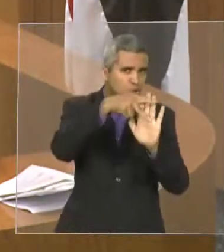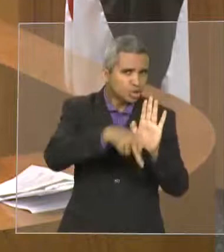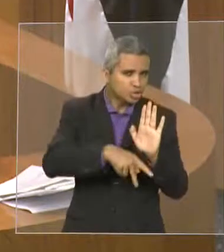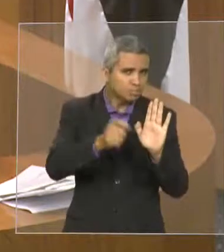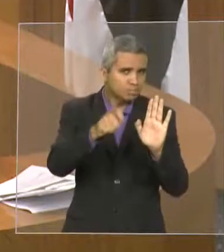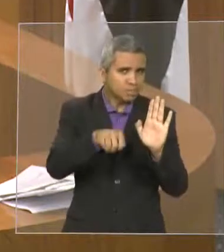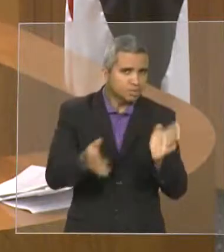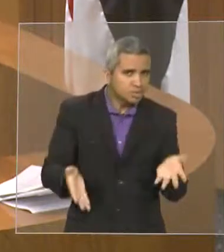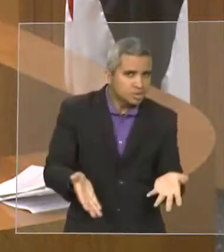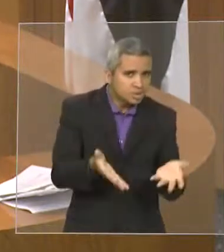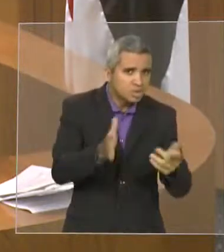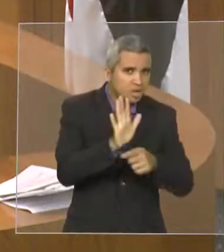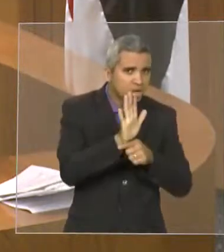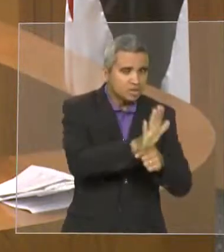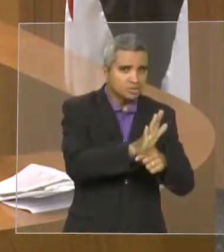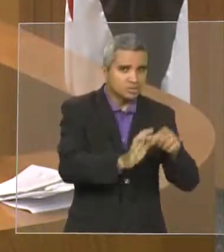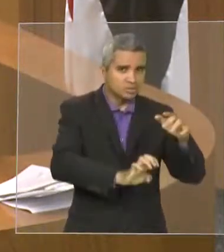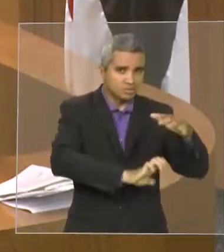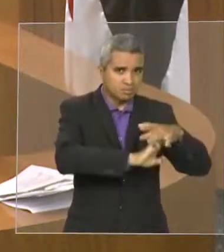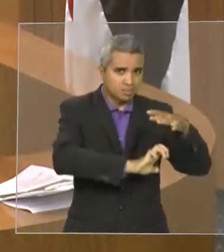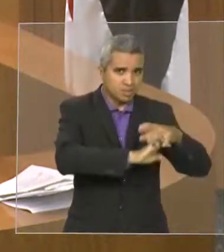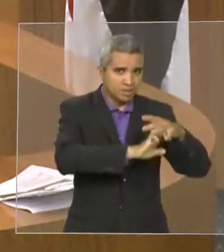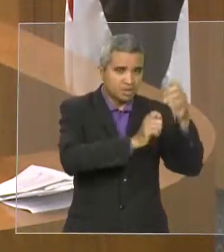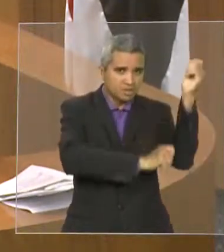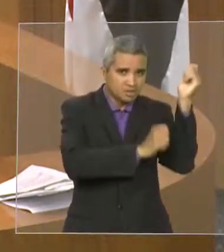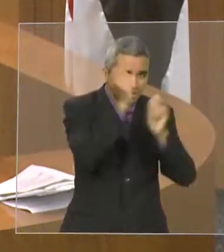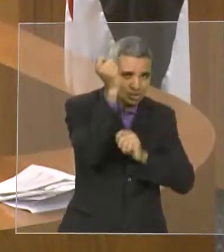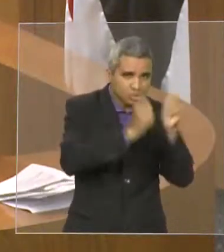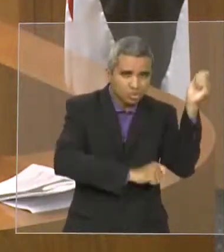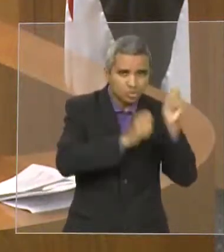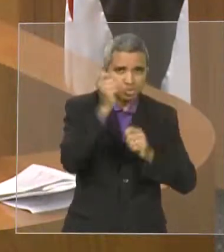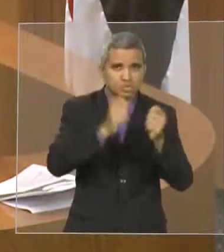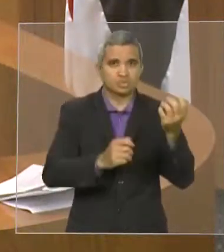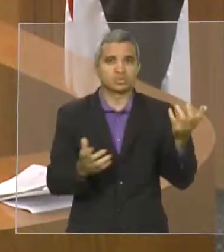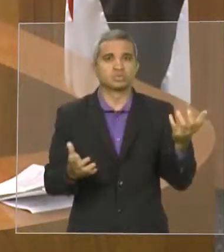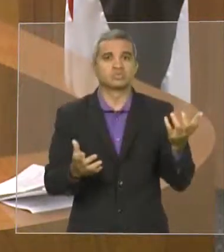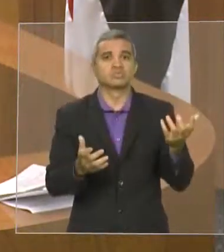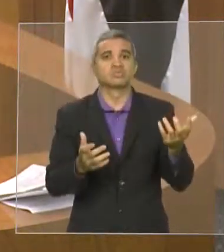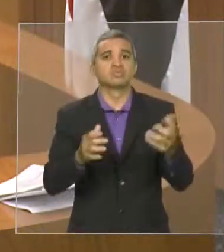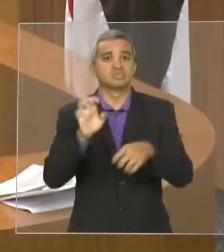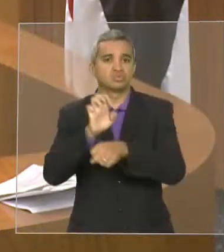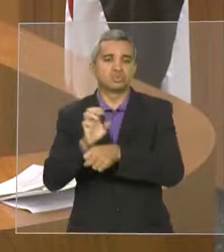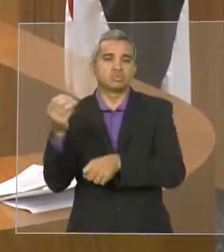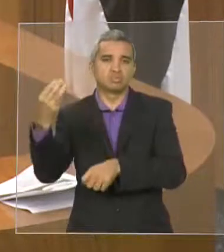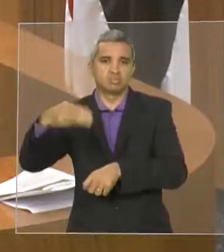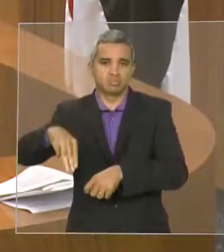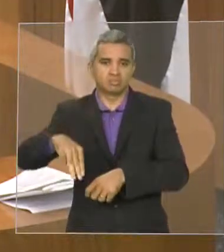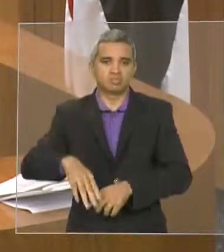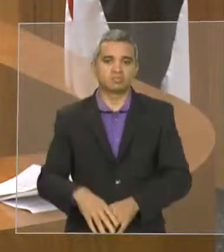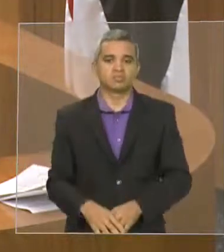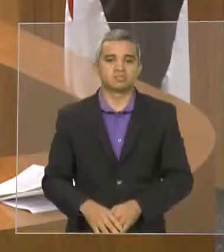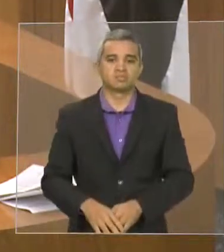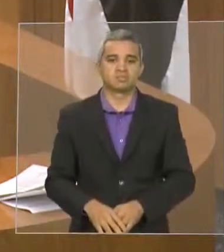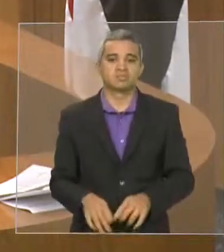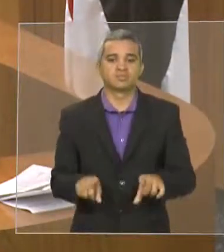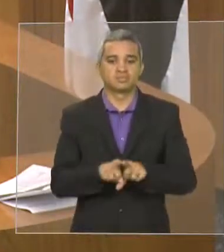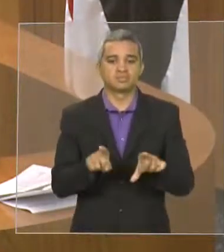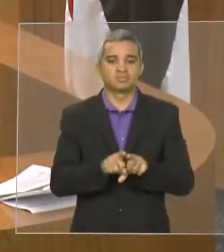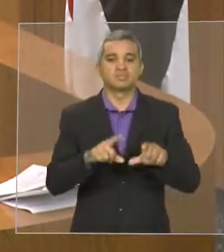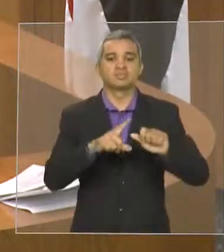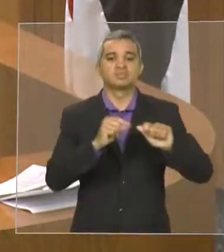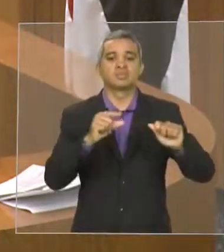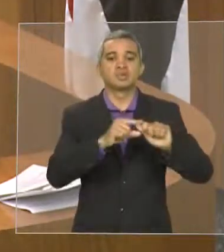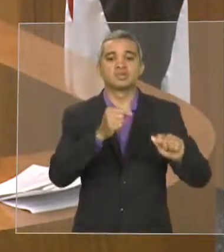fiscais com base nessa medida provisória, a serem concedidos pelo Estado do Maranhão. E mais à frente, no artigo